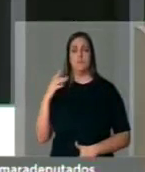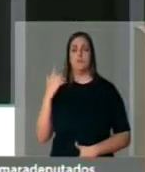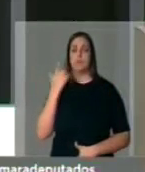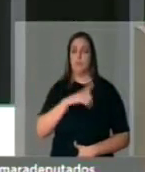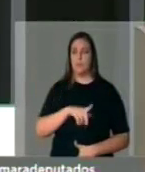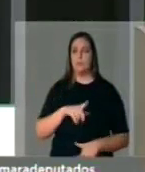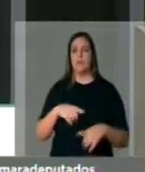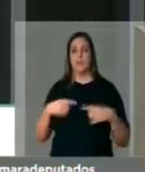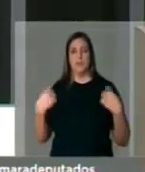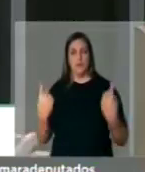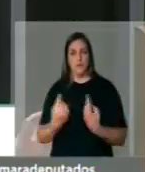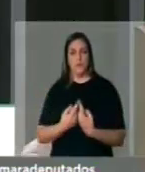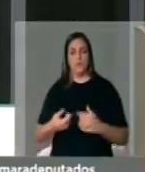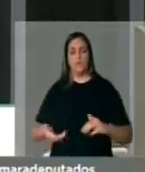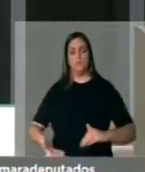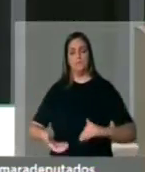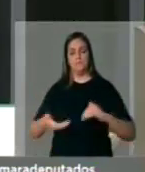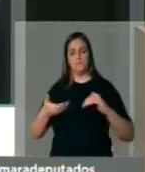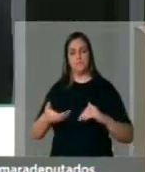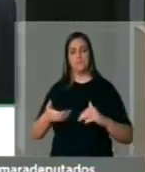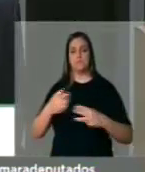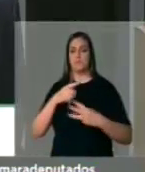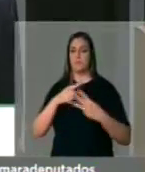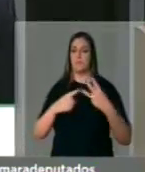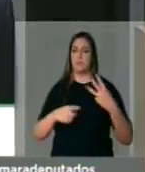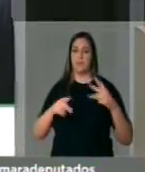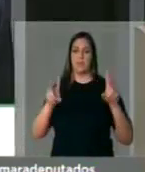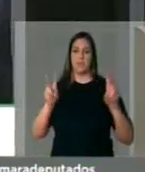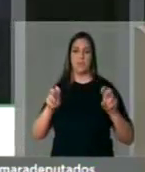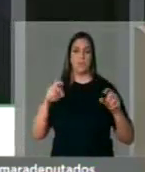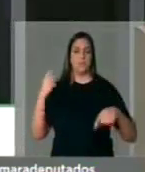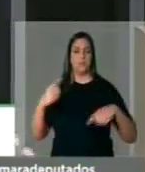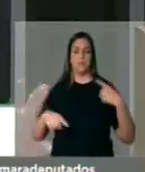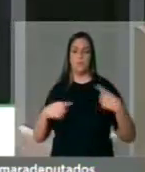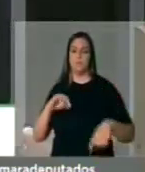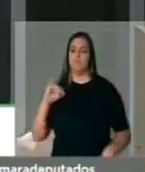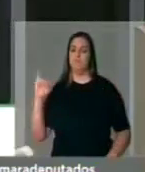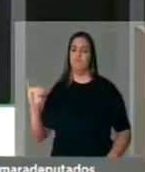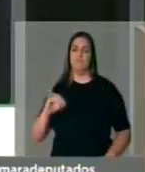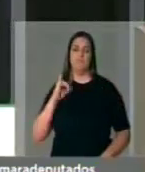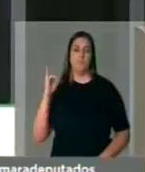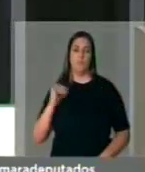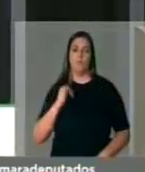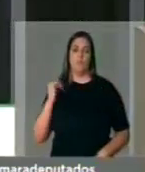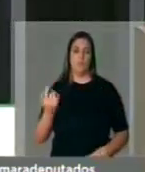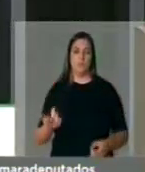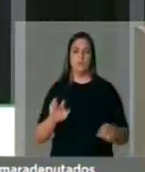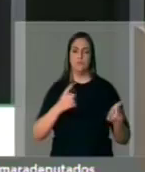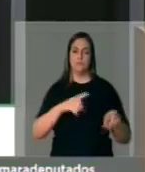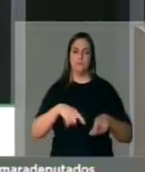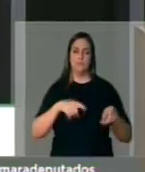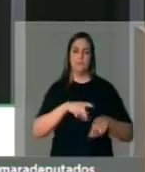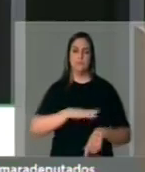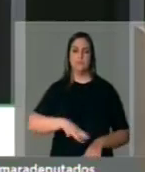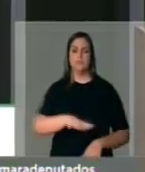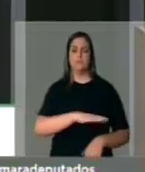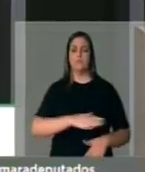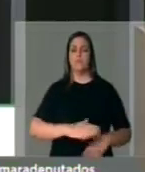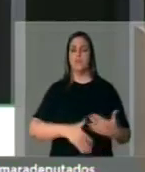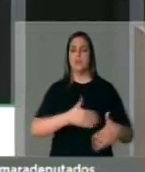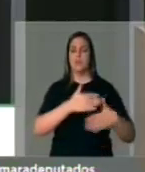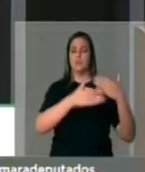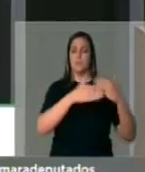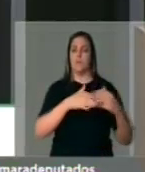geral para debater 3 temas primordiais: a agricultura familiar, o desenvolvimento rural brasileiro.